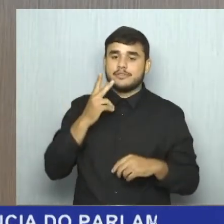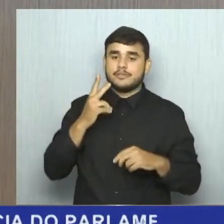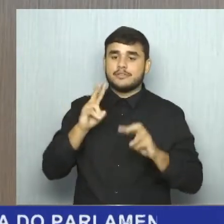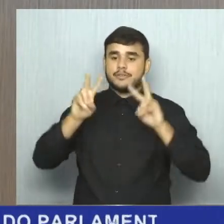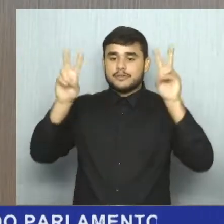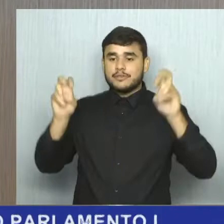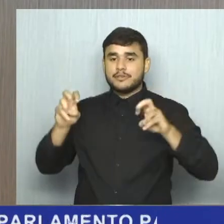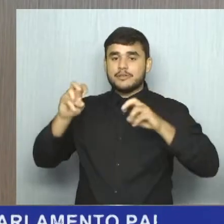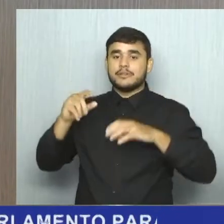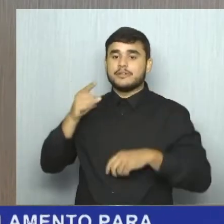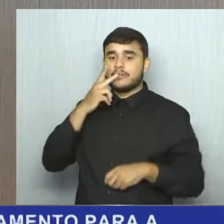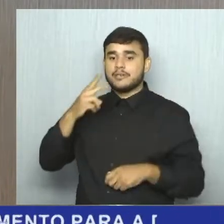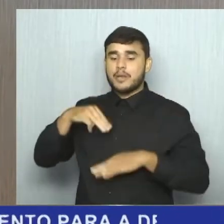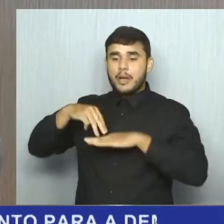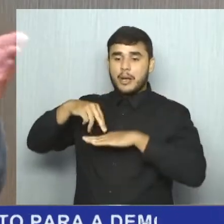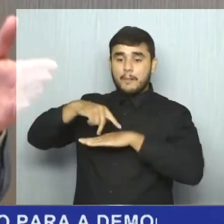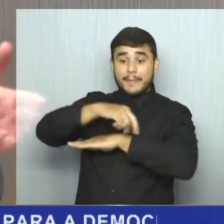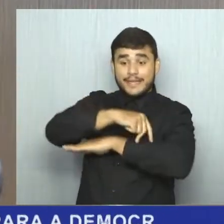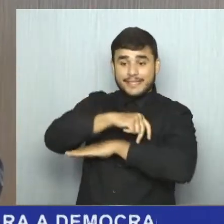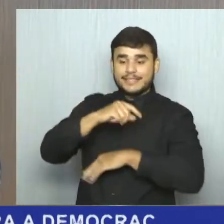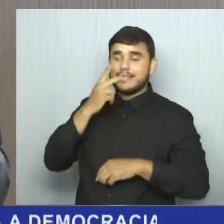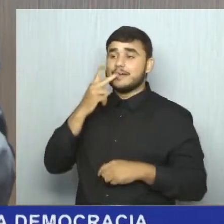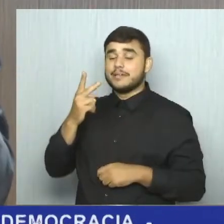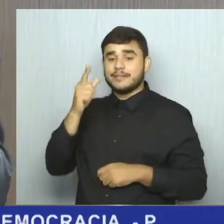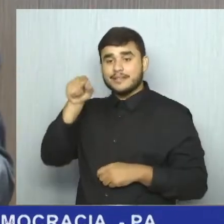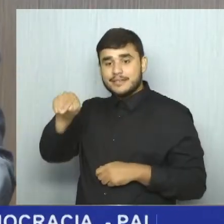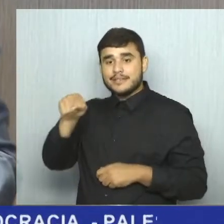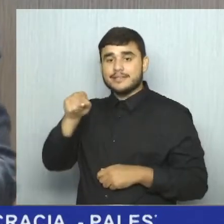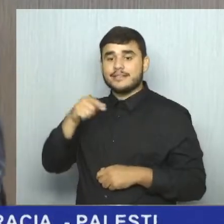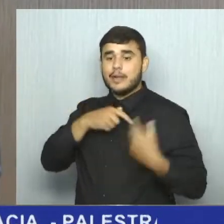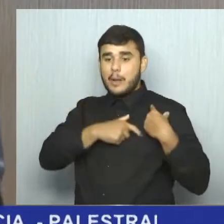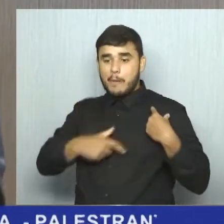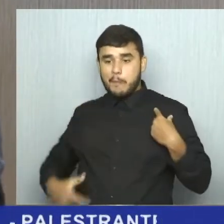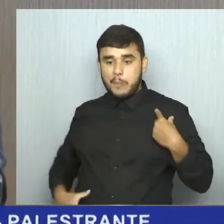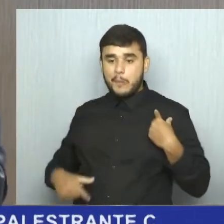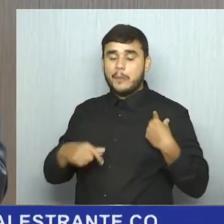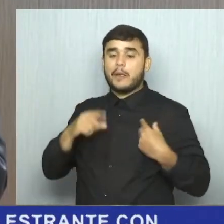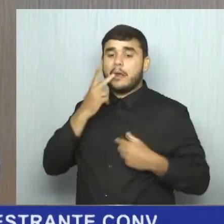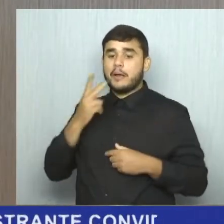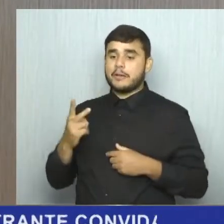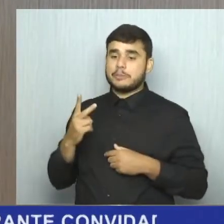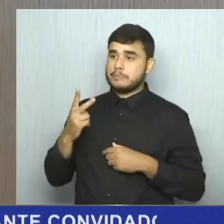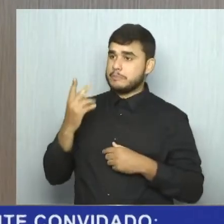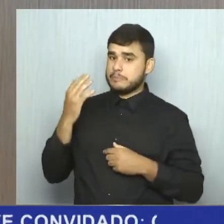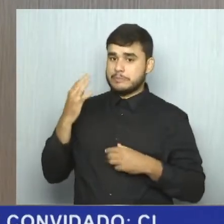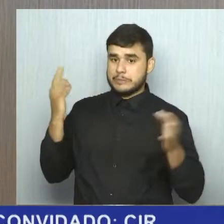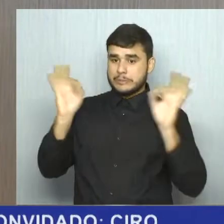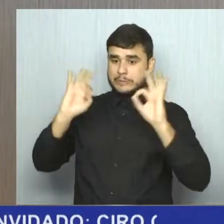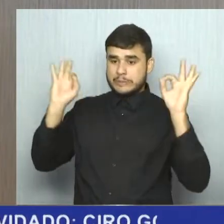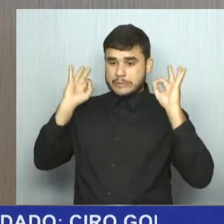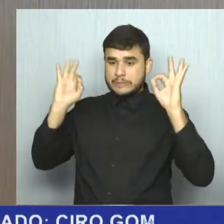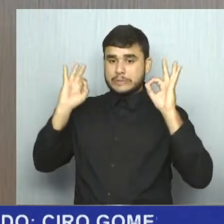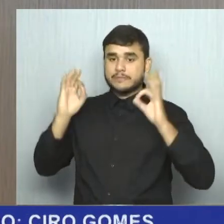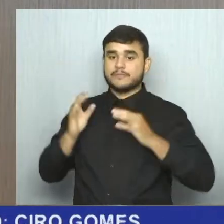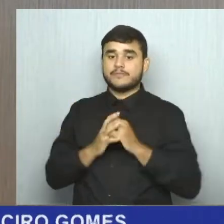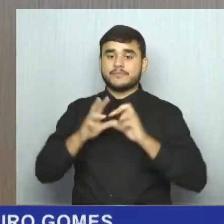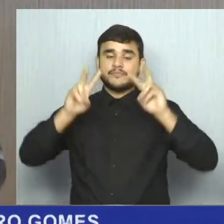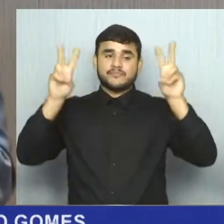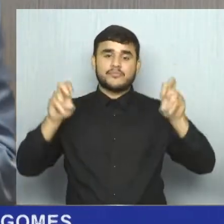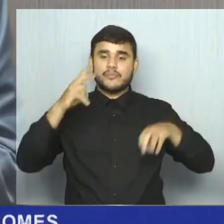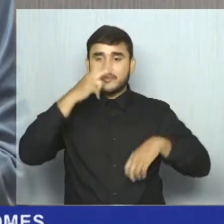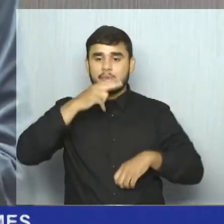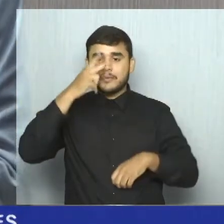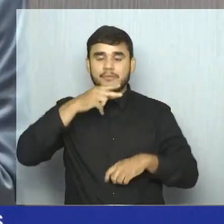é? Mas eu tenho que botar um pouquinho para rir, porque senão fica muito árida a conversa de Montesquieu, terceiro estado,